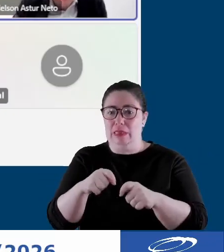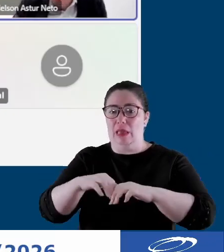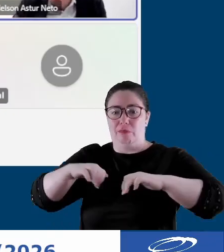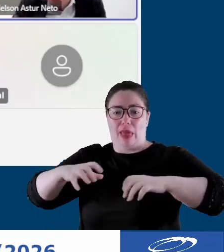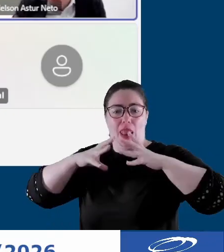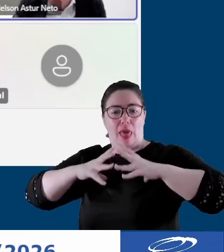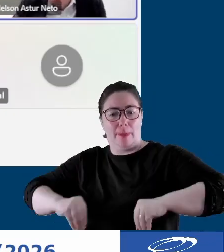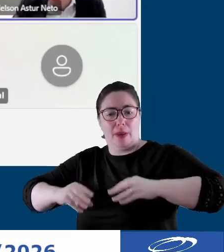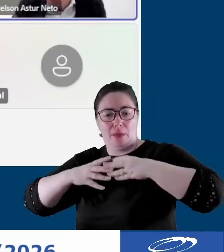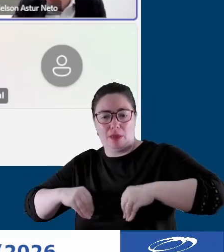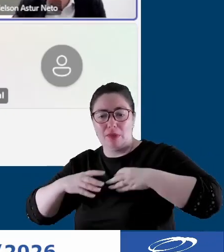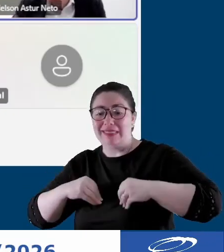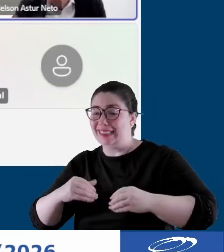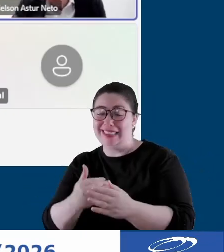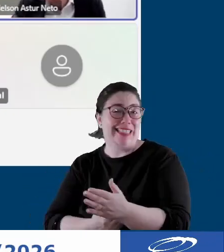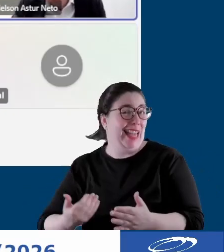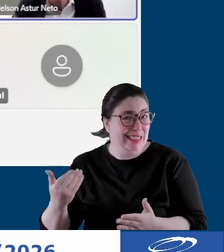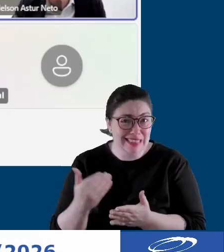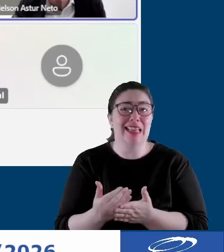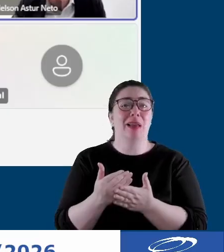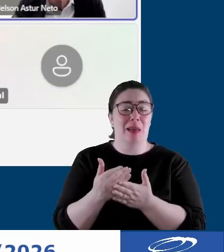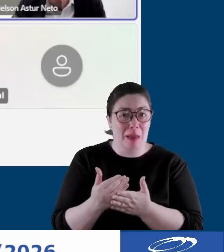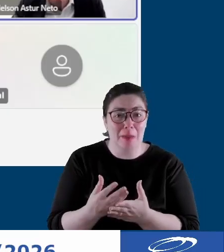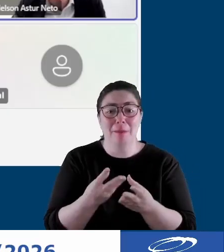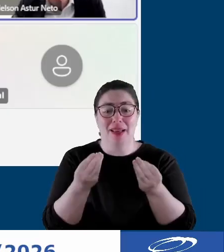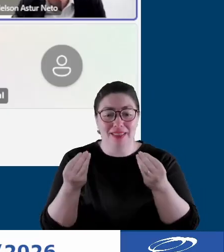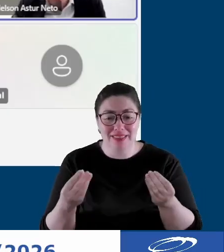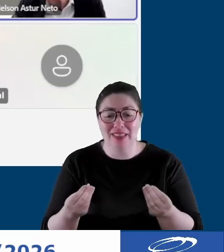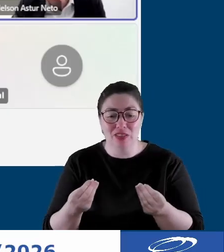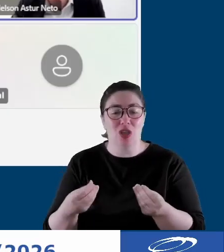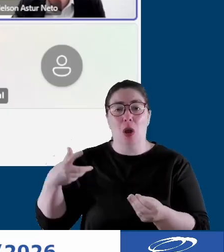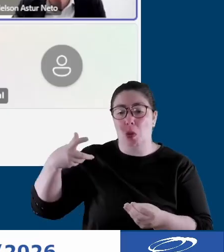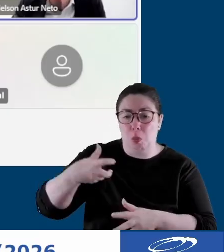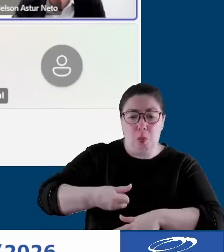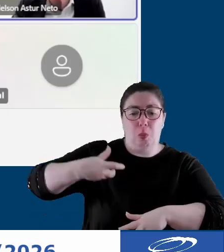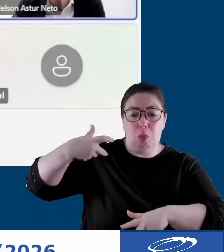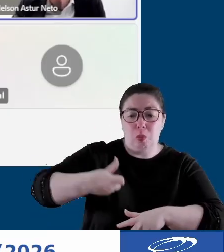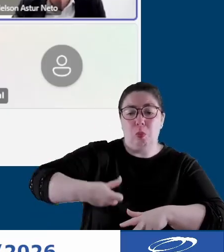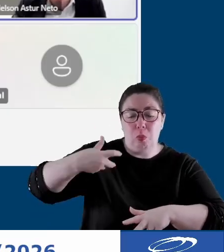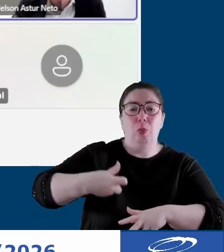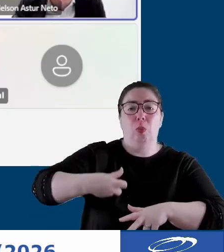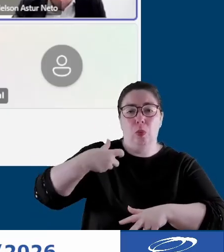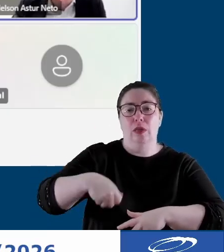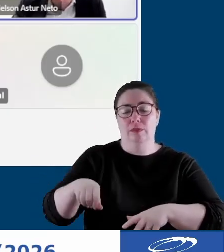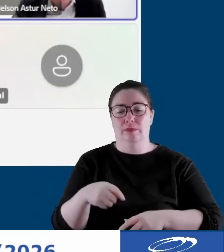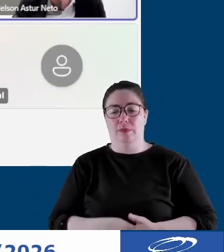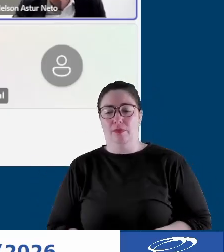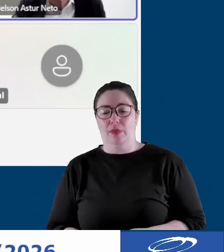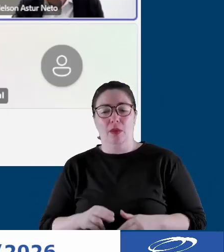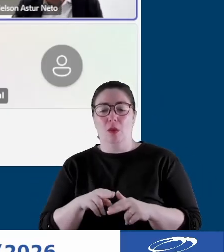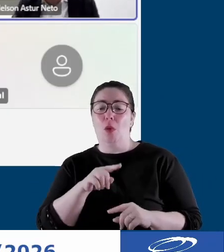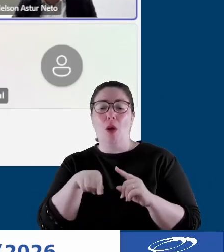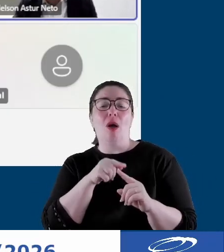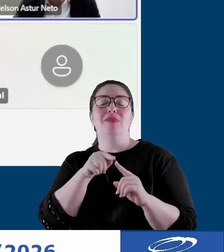em excesso, em irrigação bastante exagerada até, para poder erradicar ao